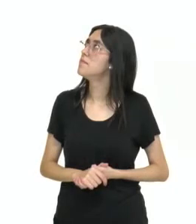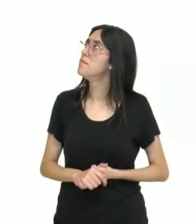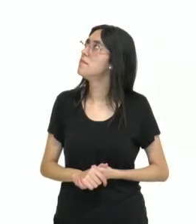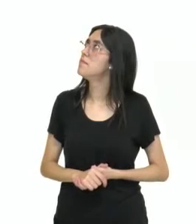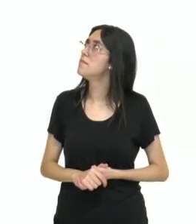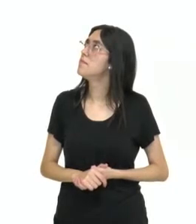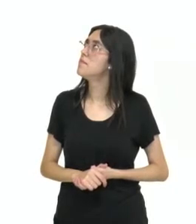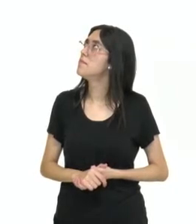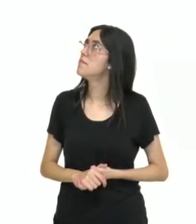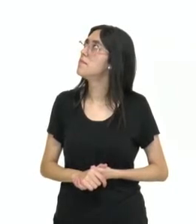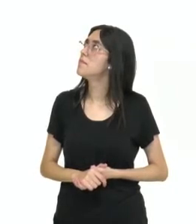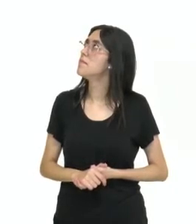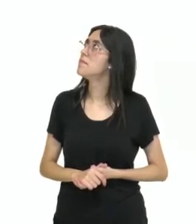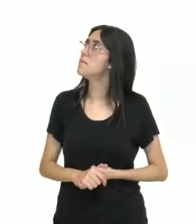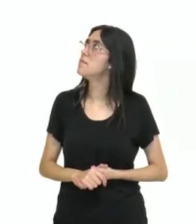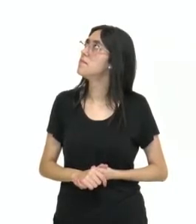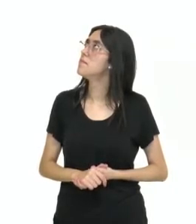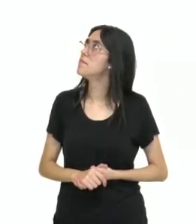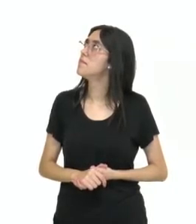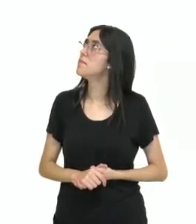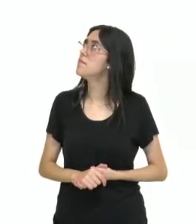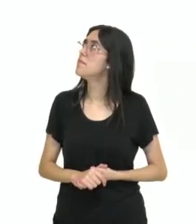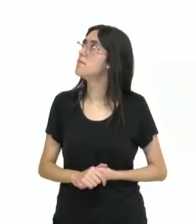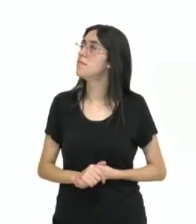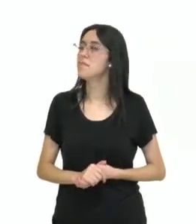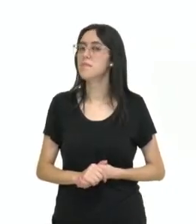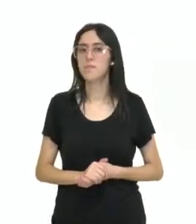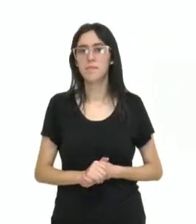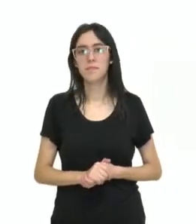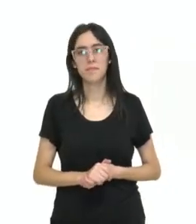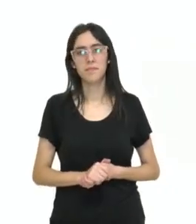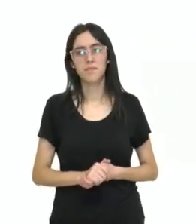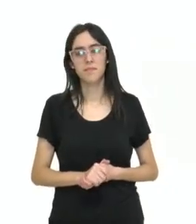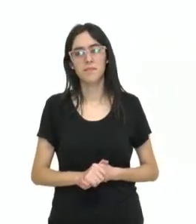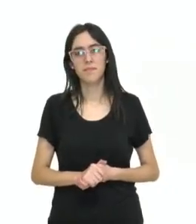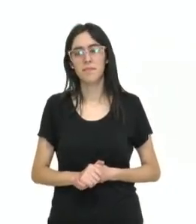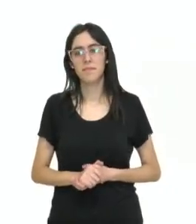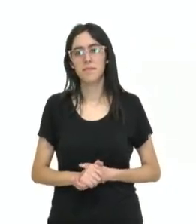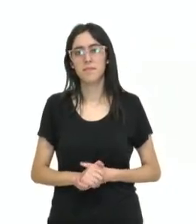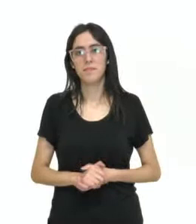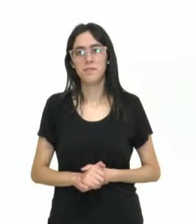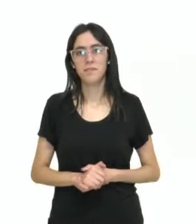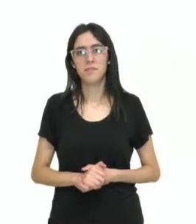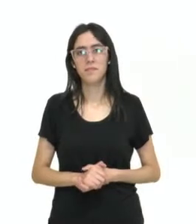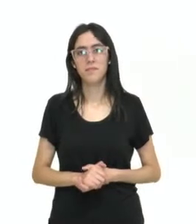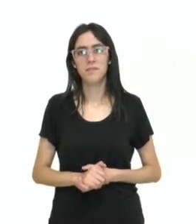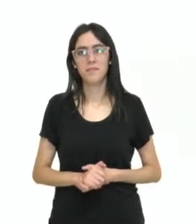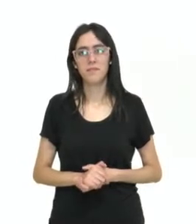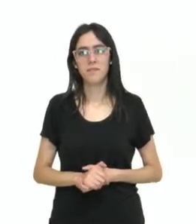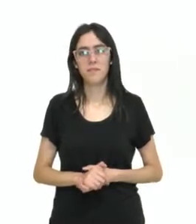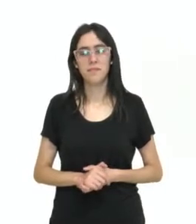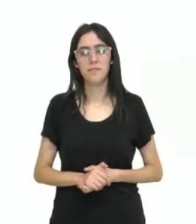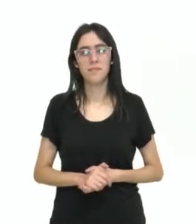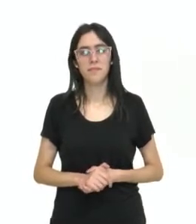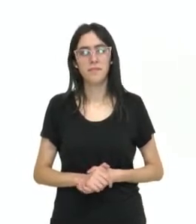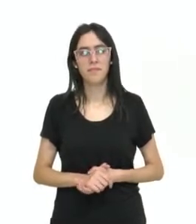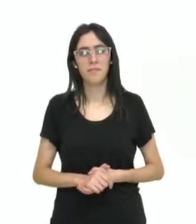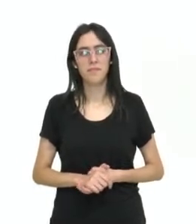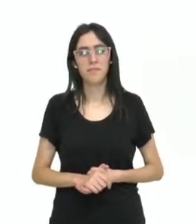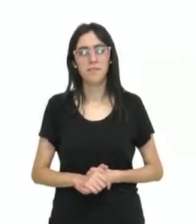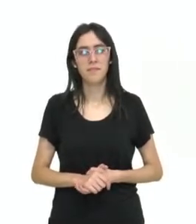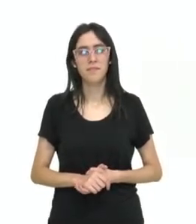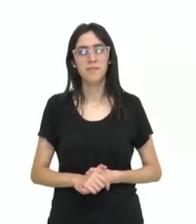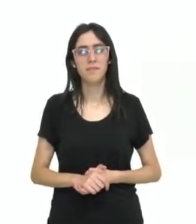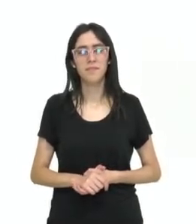difícil entender por qué los españoles hablan tan rápido y tan alto. Es como si hablasen con exclamaciones y si tuviesen